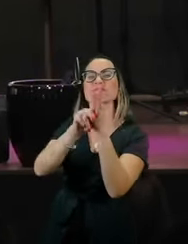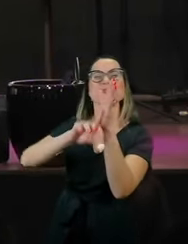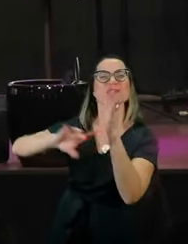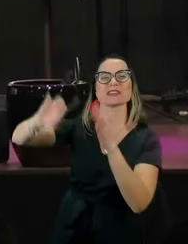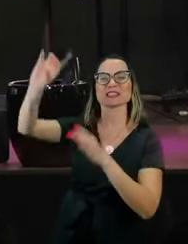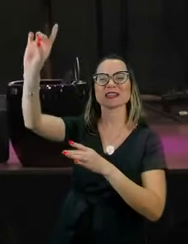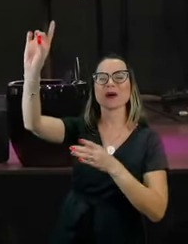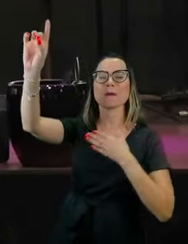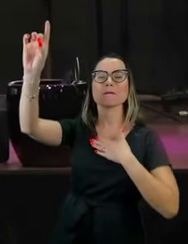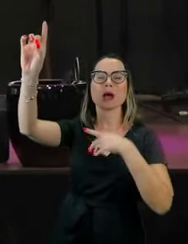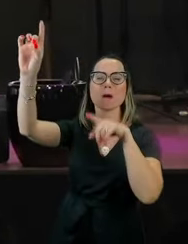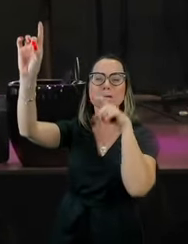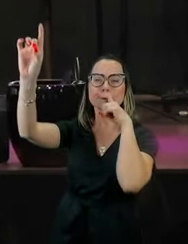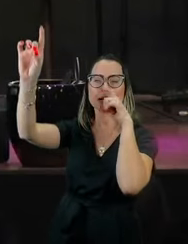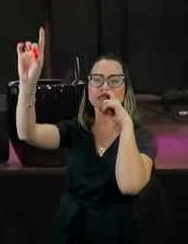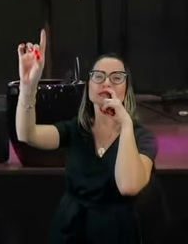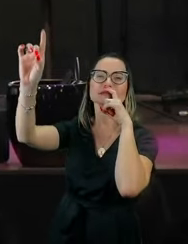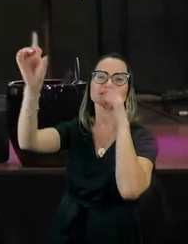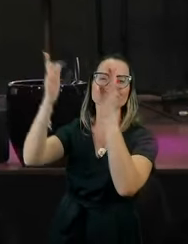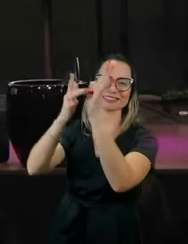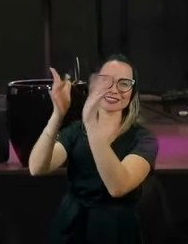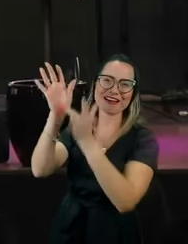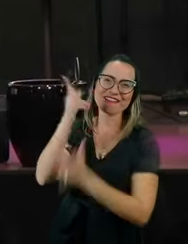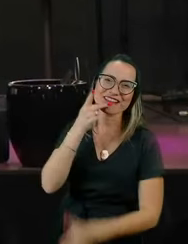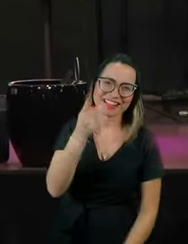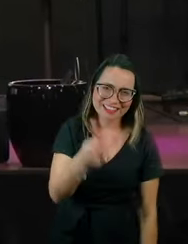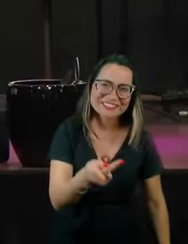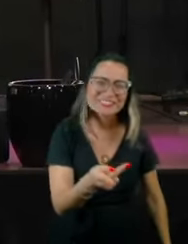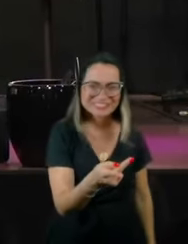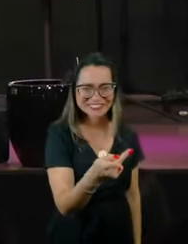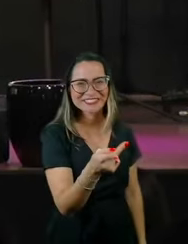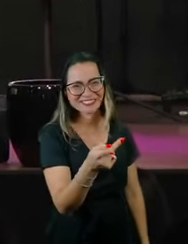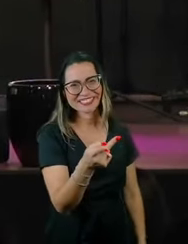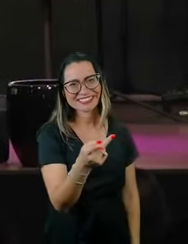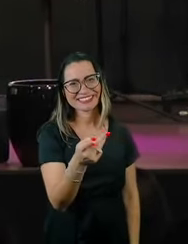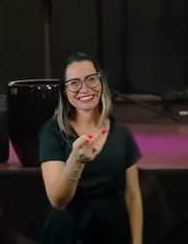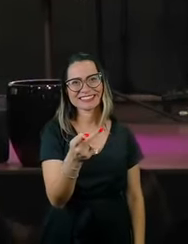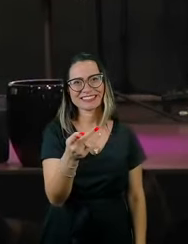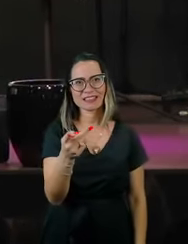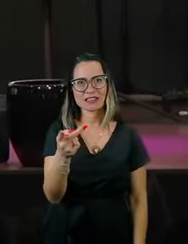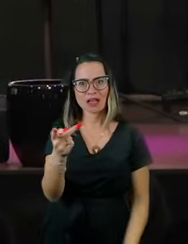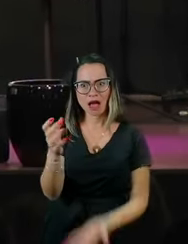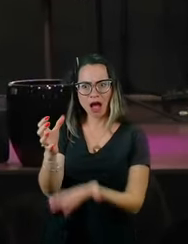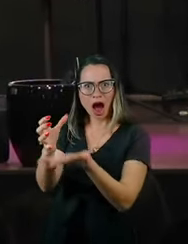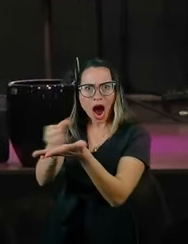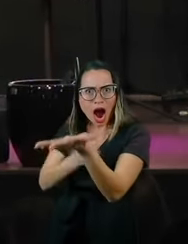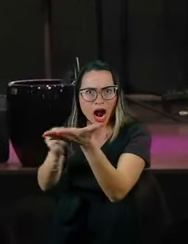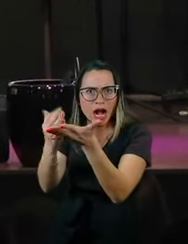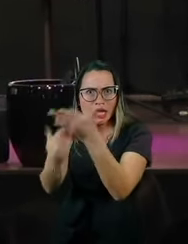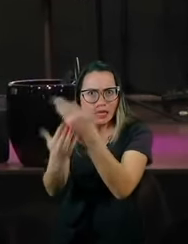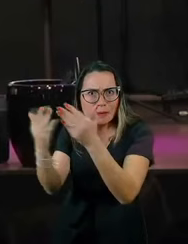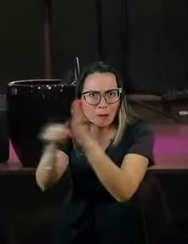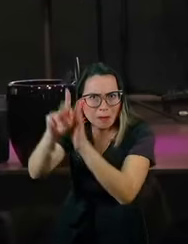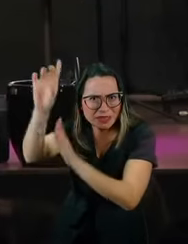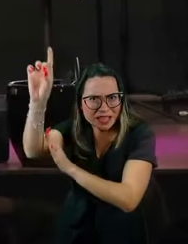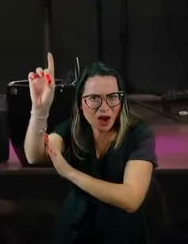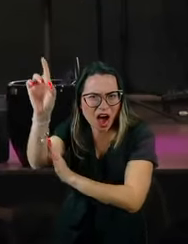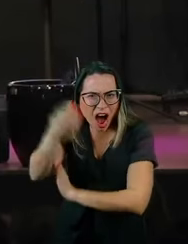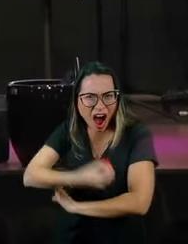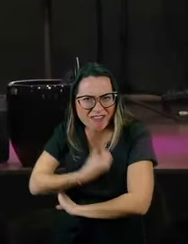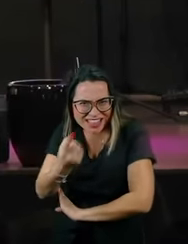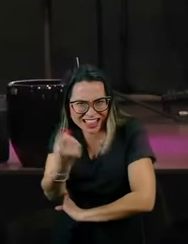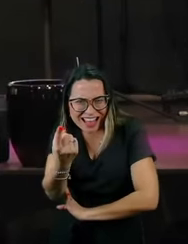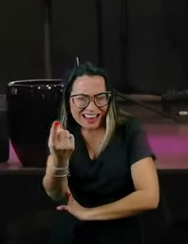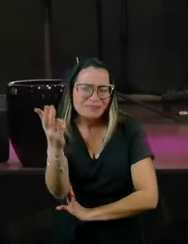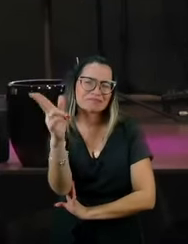meu Pai somos um. Ninguém pode te arrancar da mão de Deus. Ninguém. Nada pode